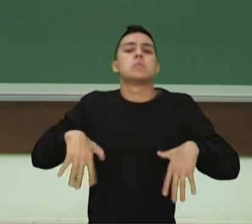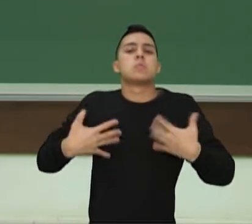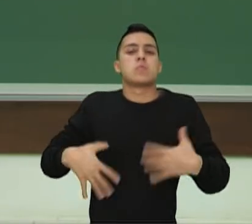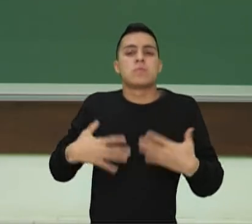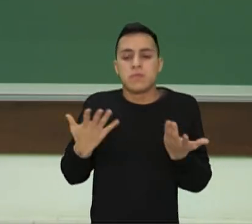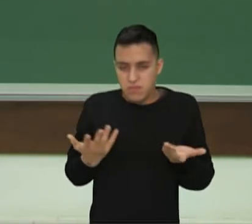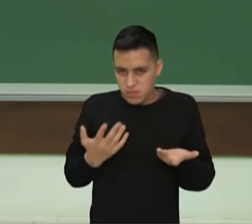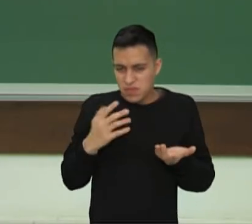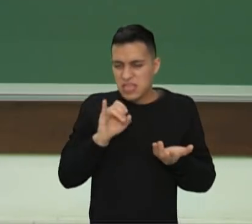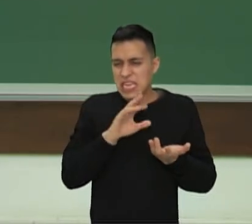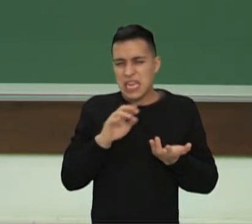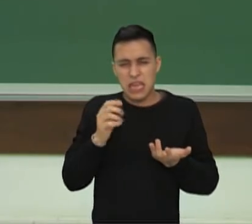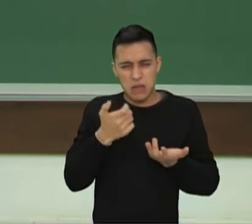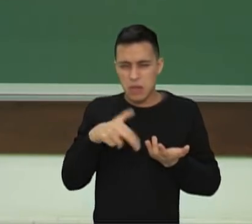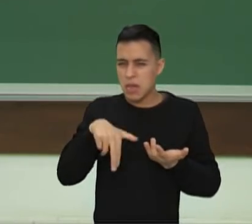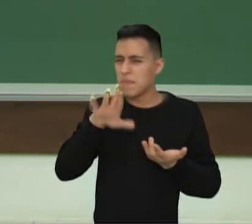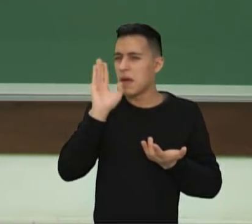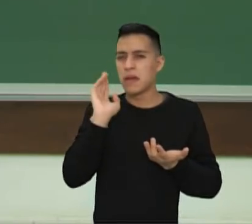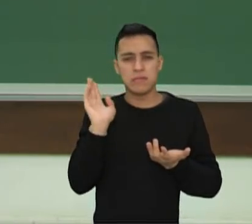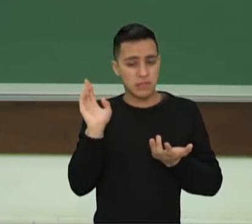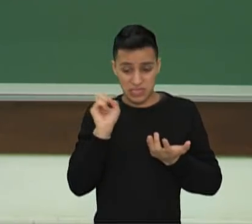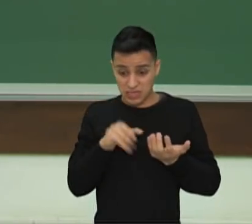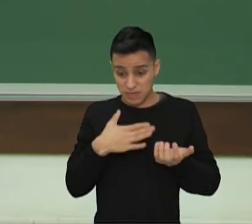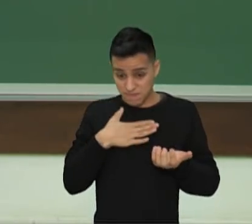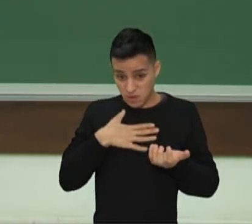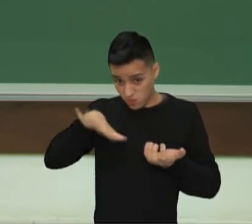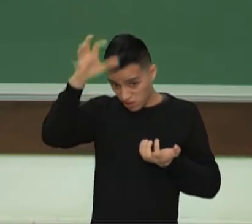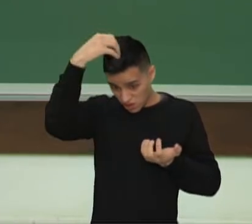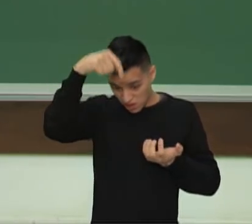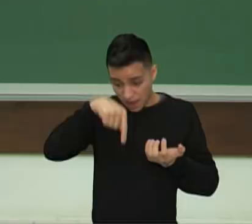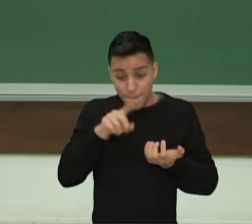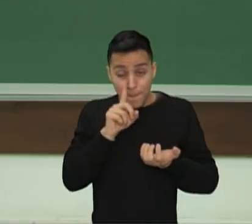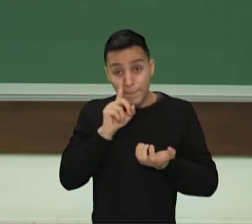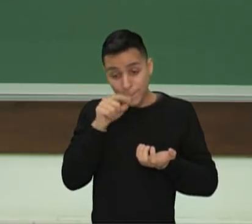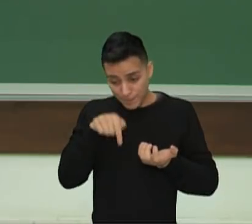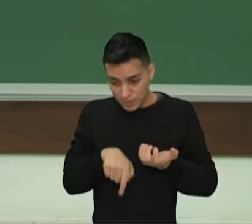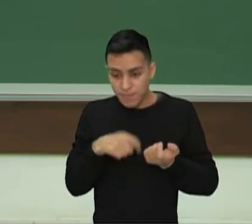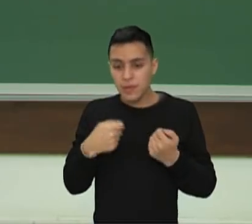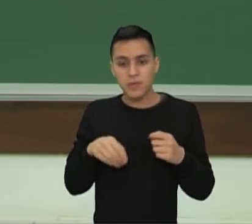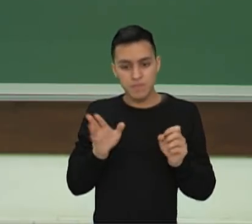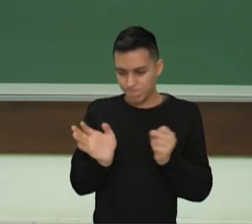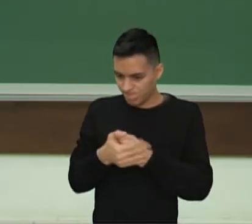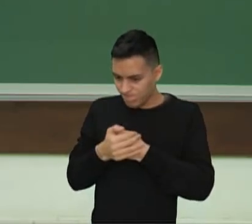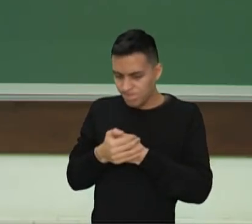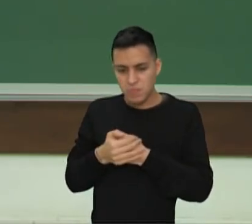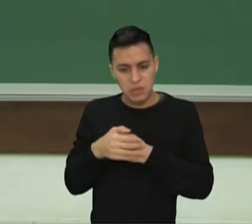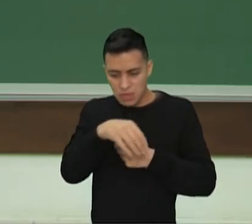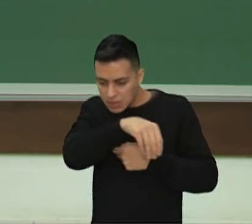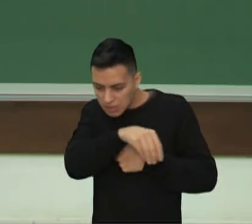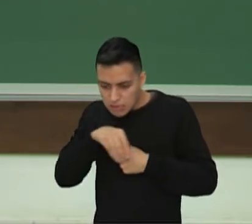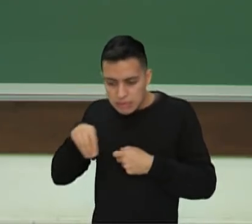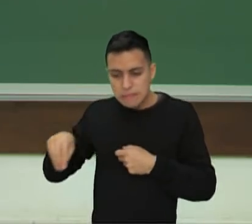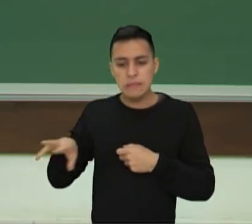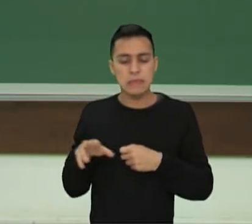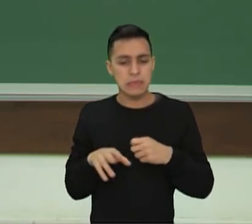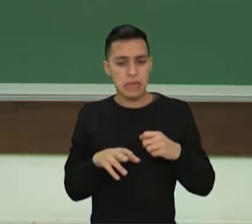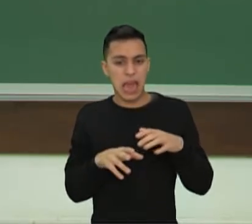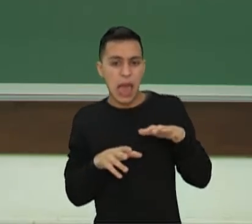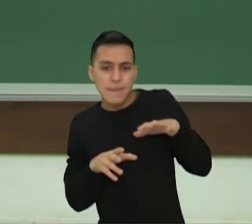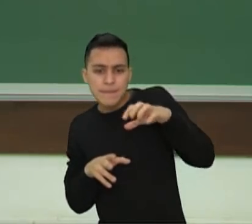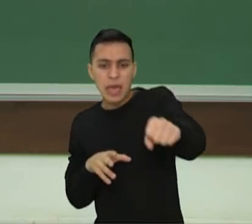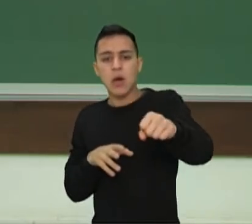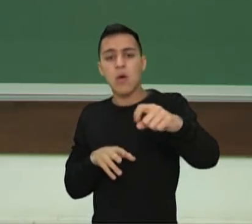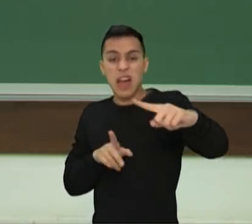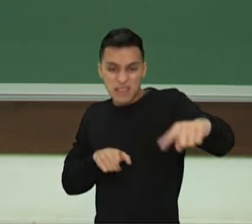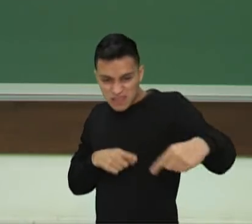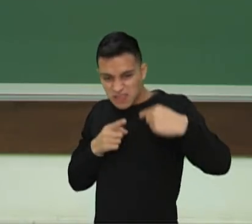mais irregulares das jogadas. Né? Então, se o meu rei está em xeque, eu preciso fazer o quê? Defender, né, capturar a peça que